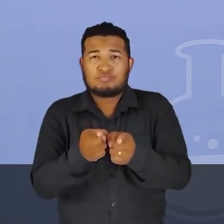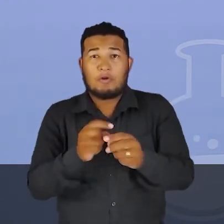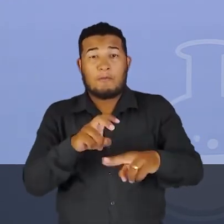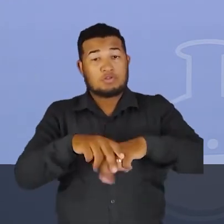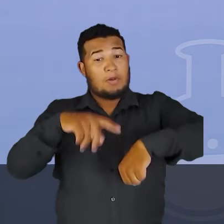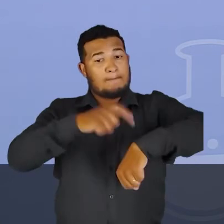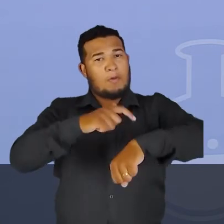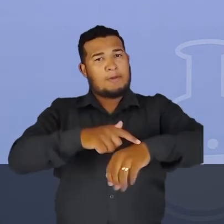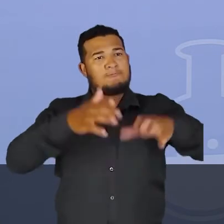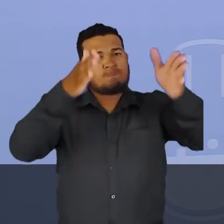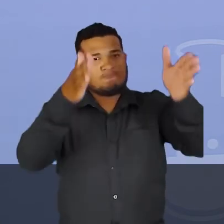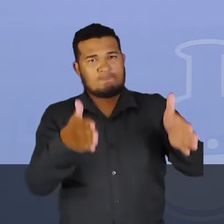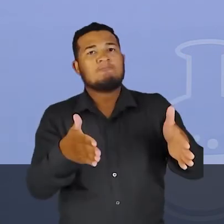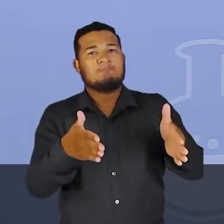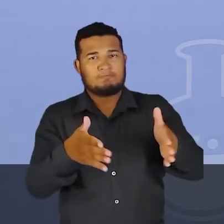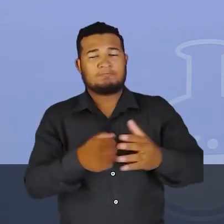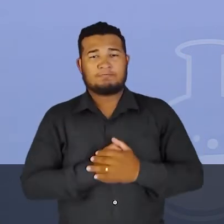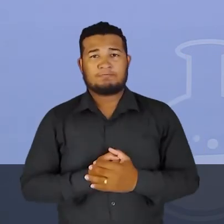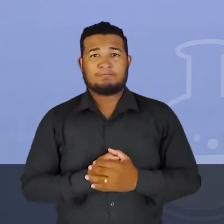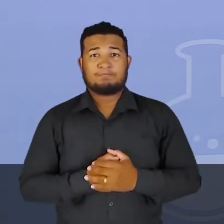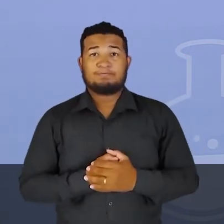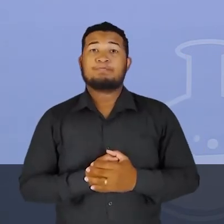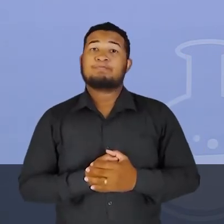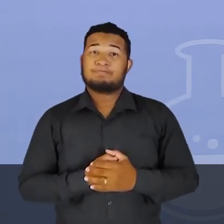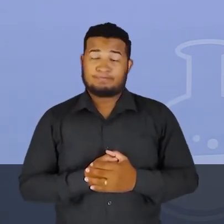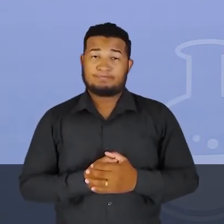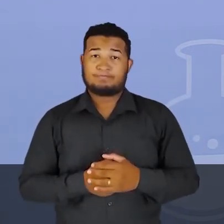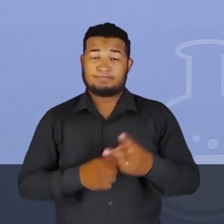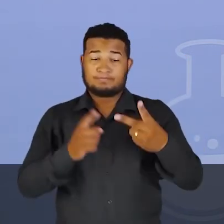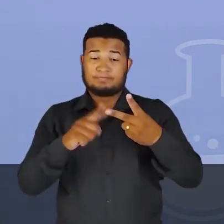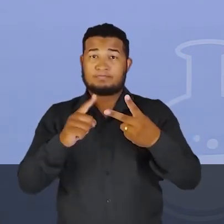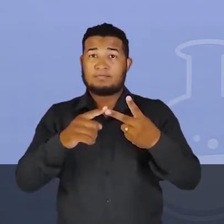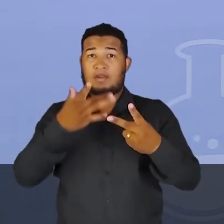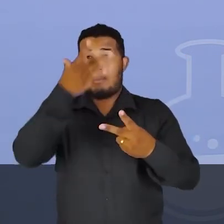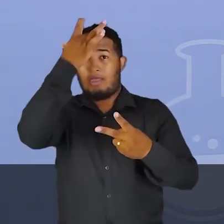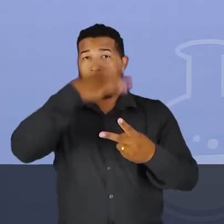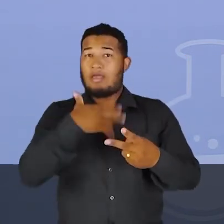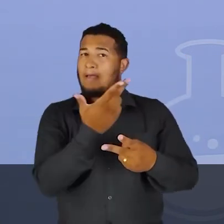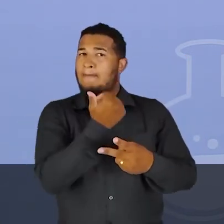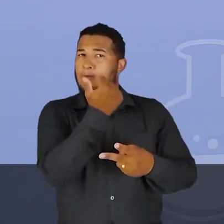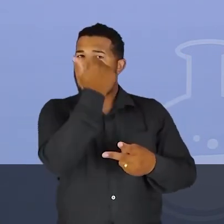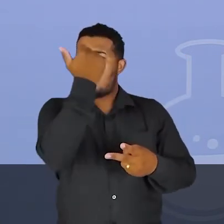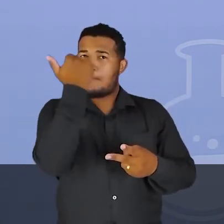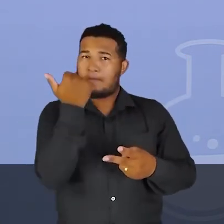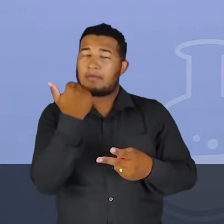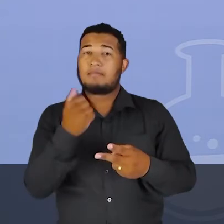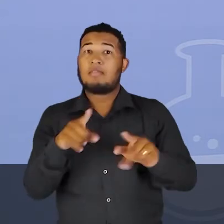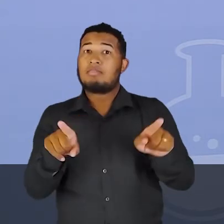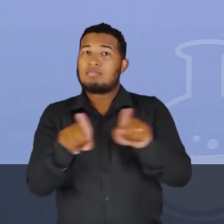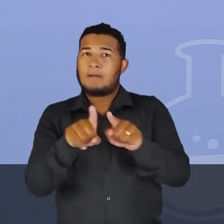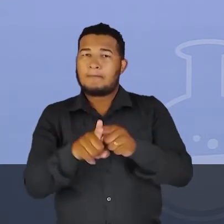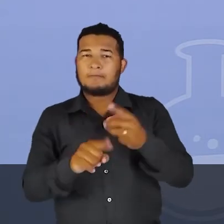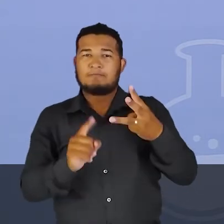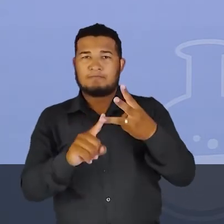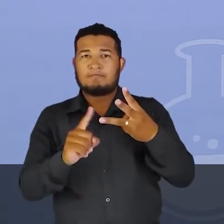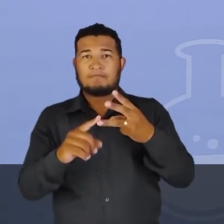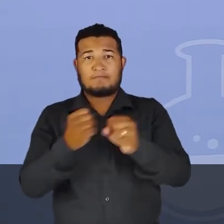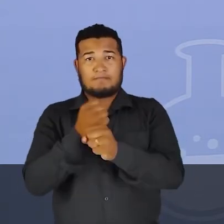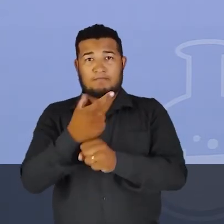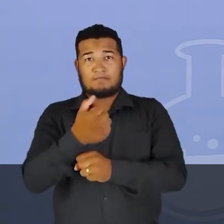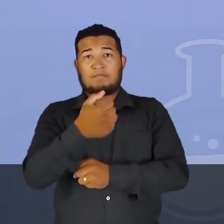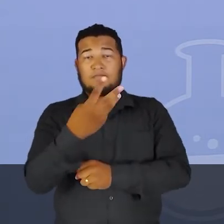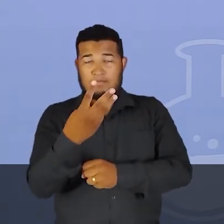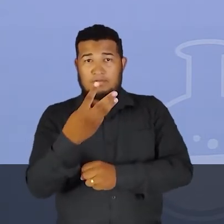naquele momento, naquela conjuntura, né? O movimento dos Caras Pintadas e agora o mais recente das jornadas de junho de